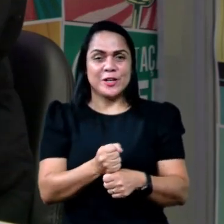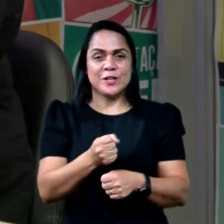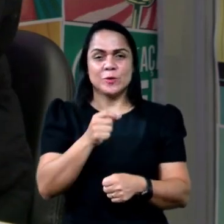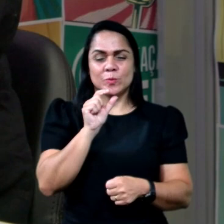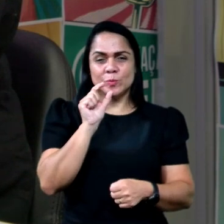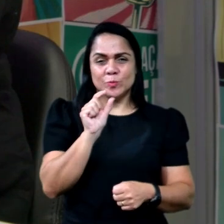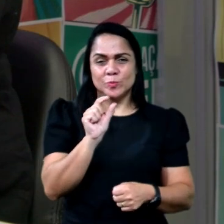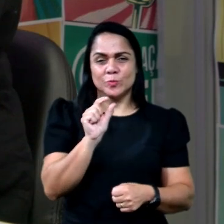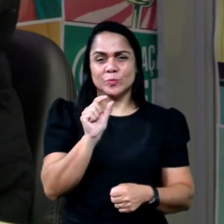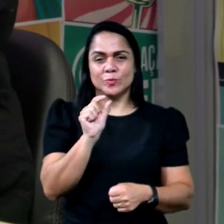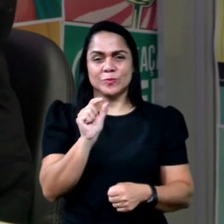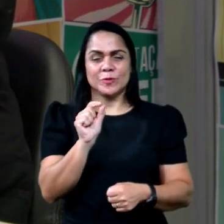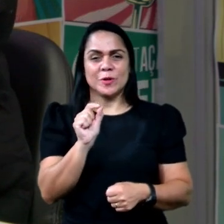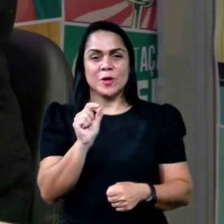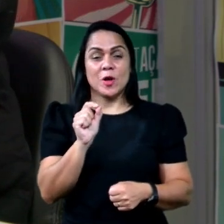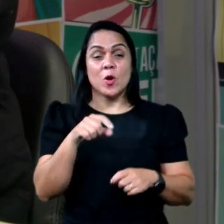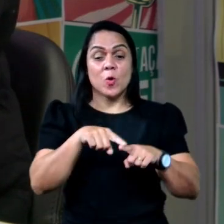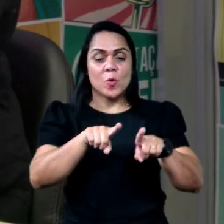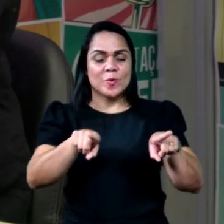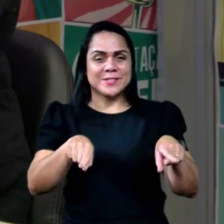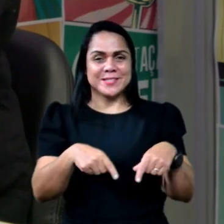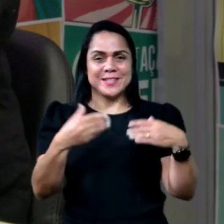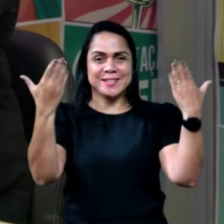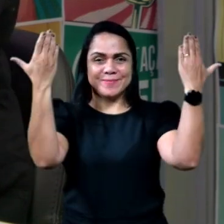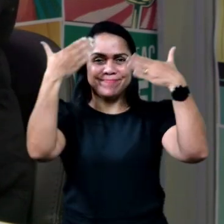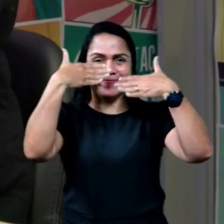ver com a Cozinha Invisível.